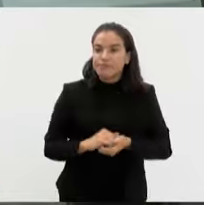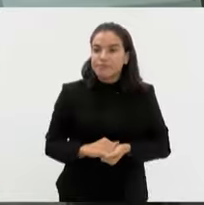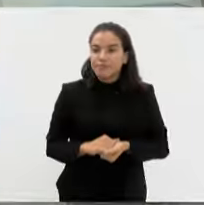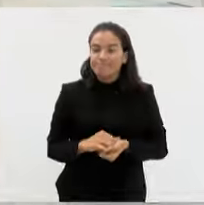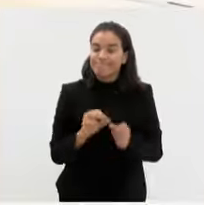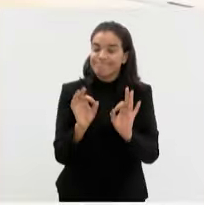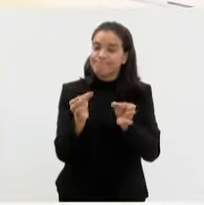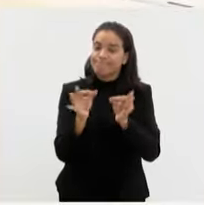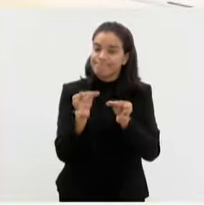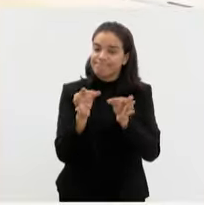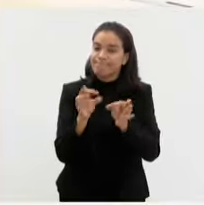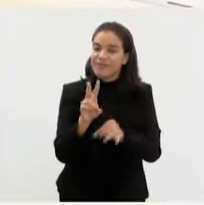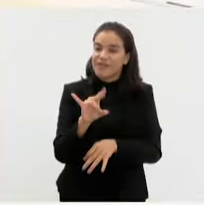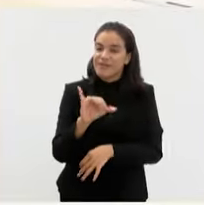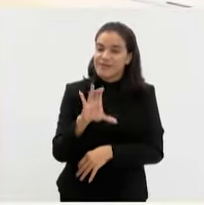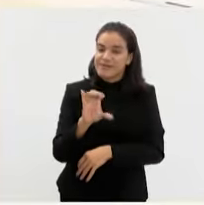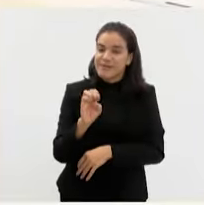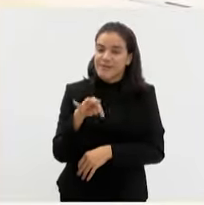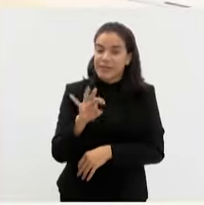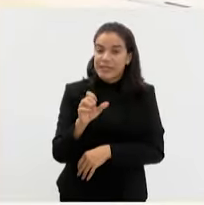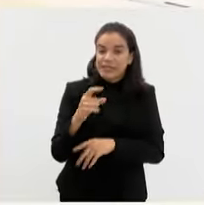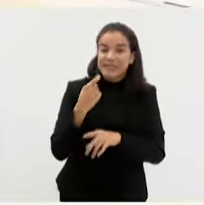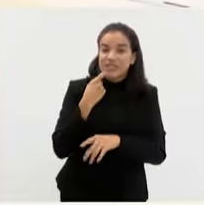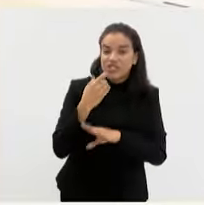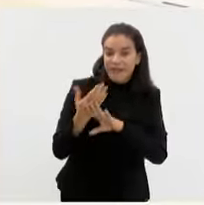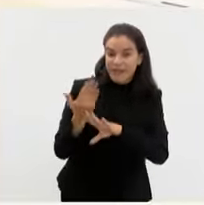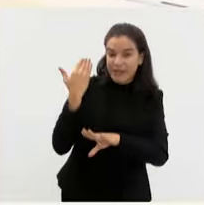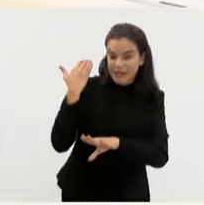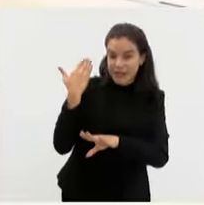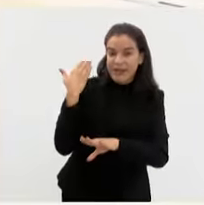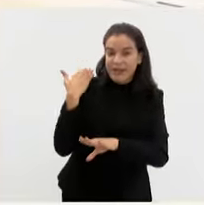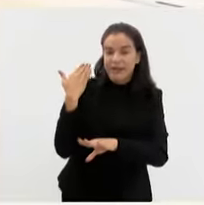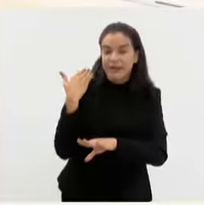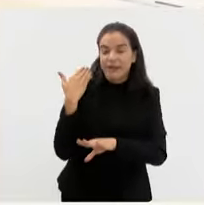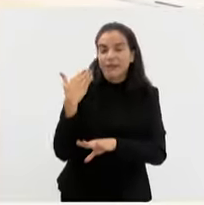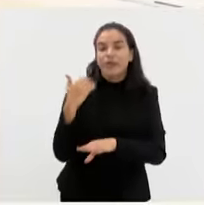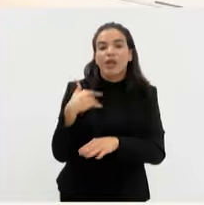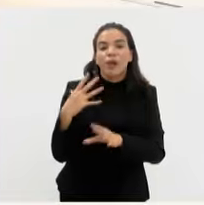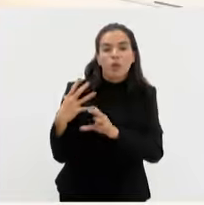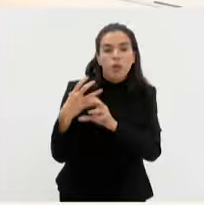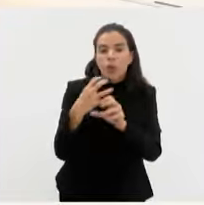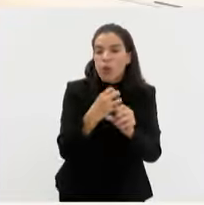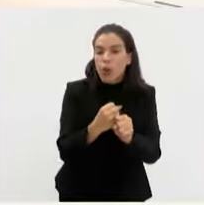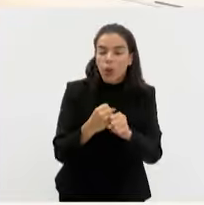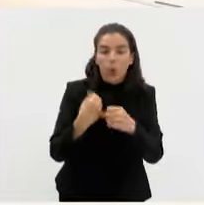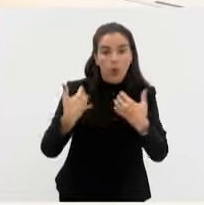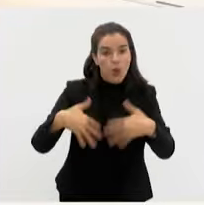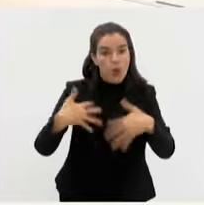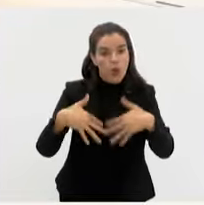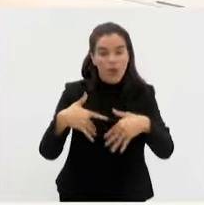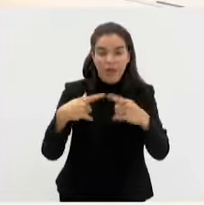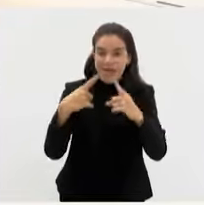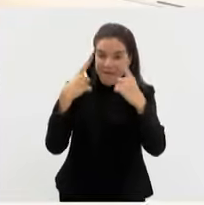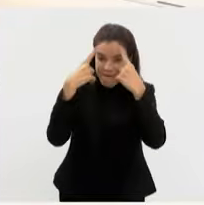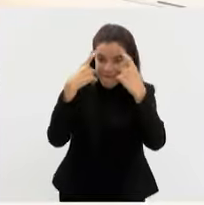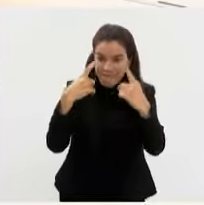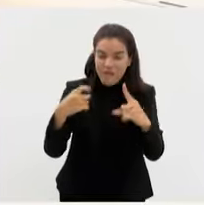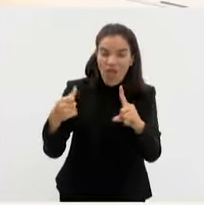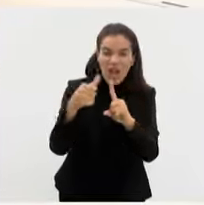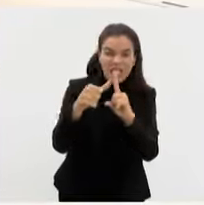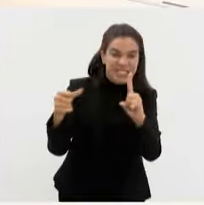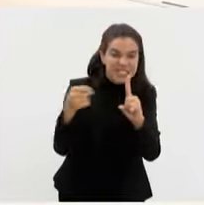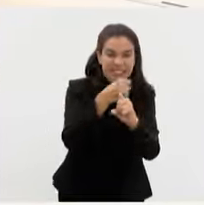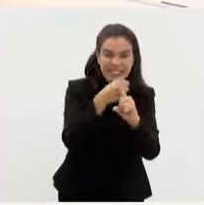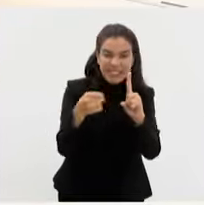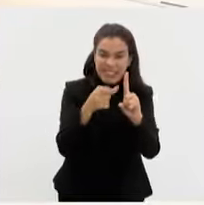É isso, Vicente. Nós trouxemos na última sexta-feira, no Bom Dia Alerj de sexta-feira, números alarmantes de casos de violência contra a mulher. E hoje